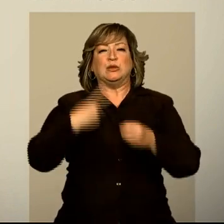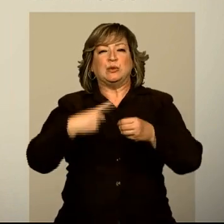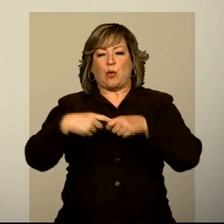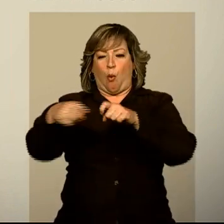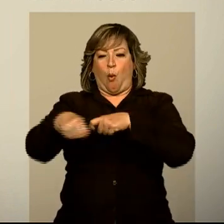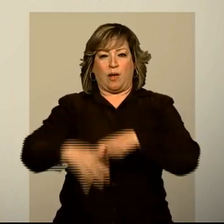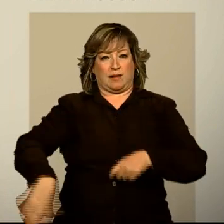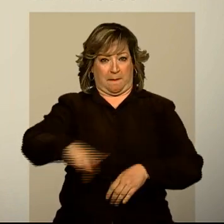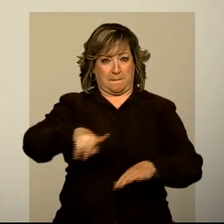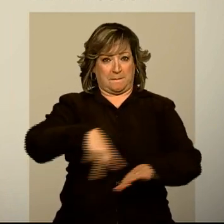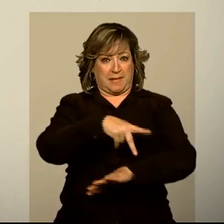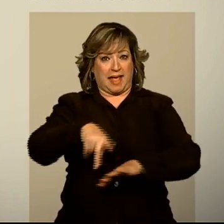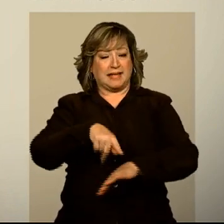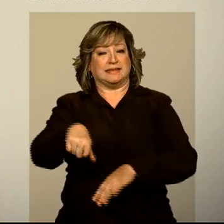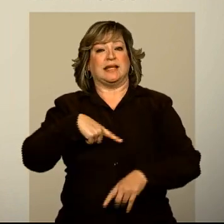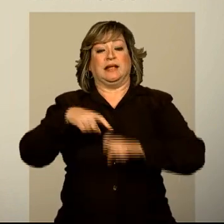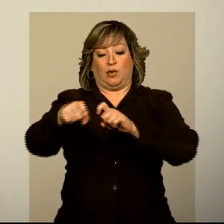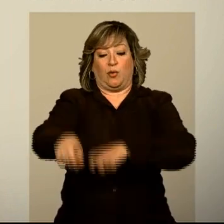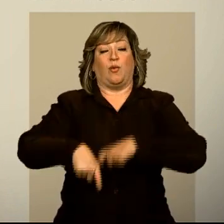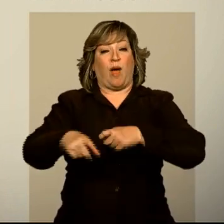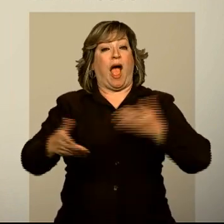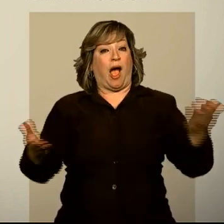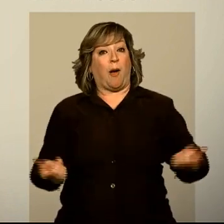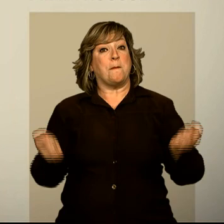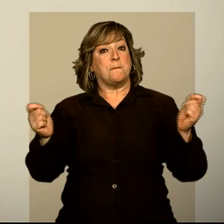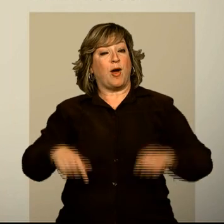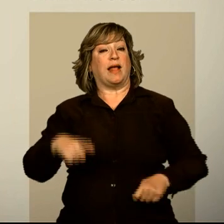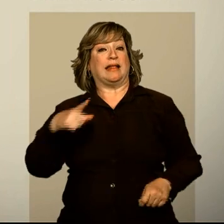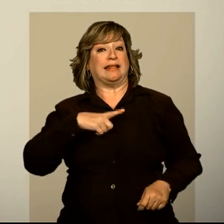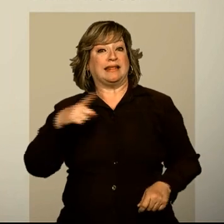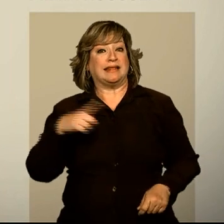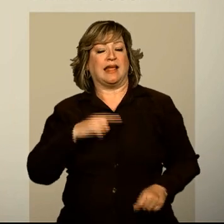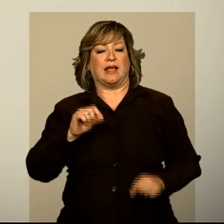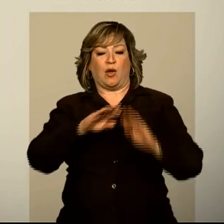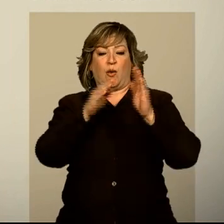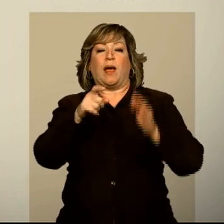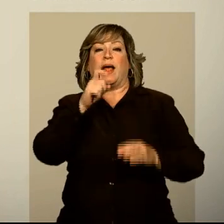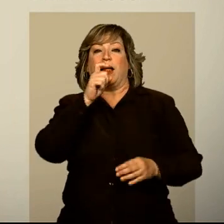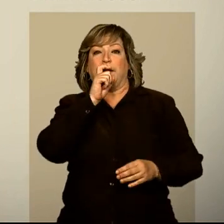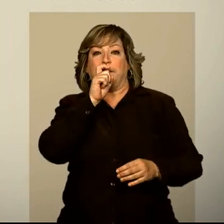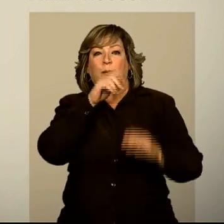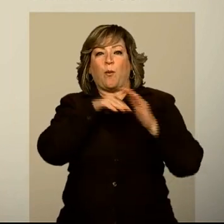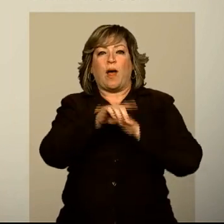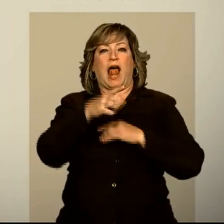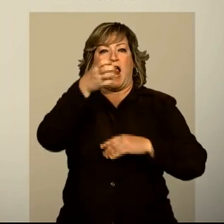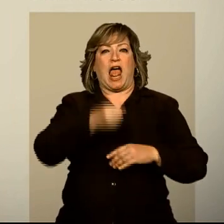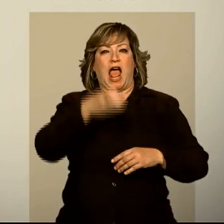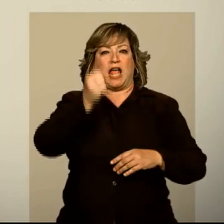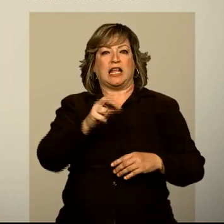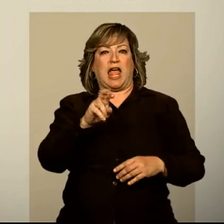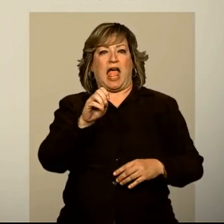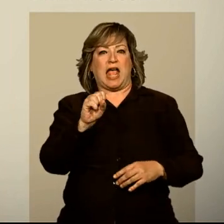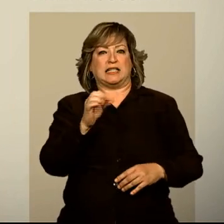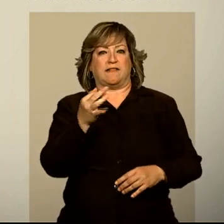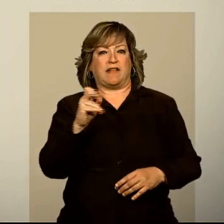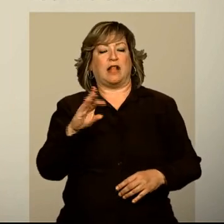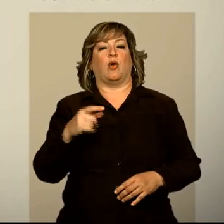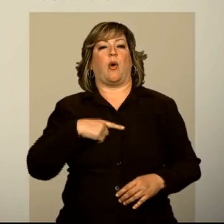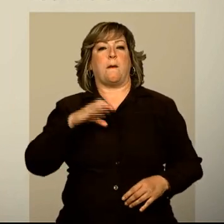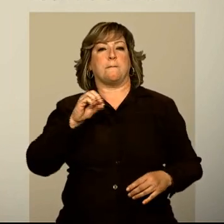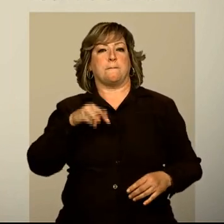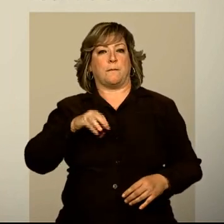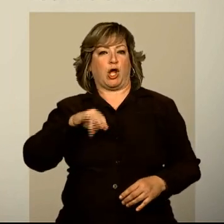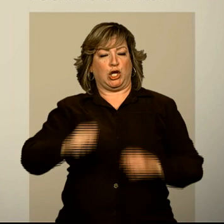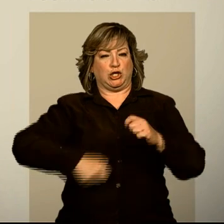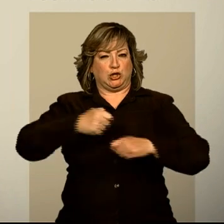desse país oceano o agricultor agora pode ter o resfriador de leite um moinho ou uma bomba d'água tudo